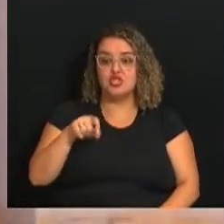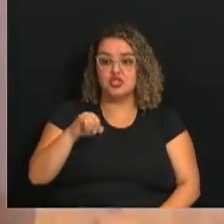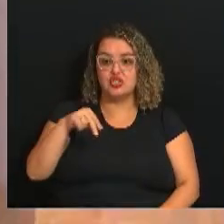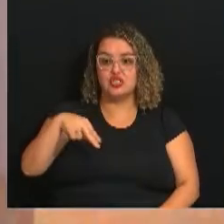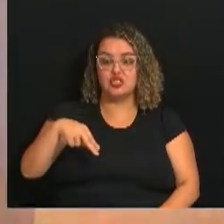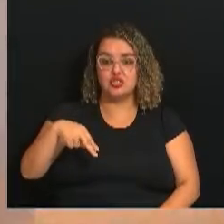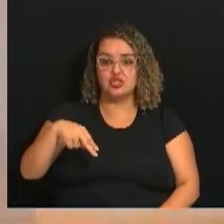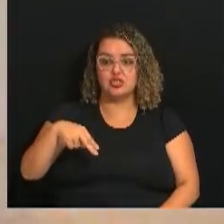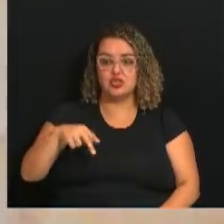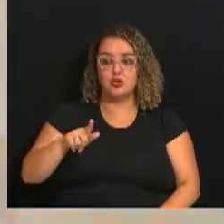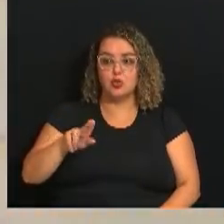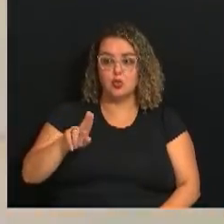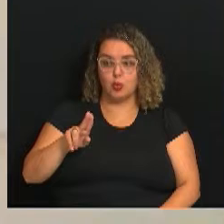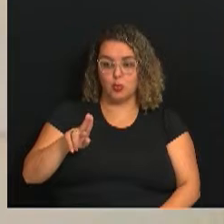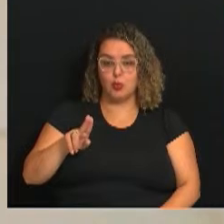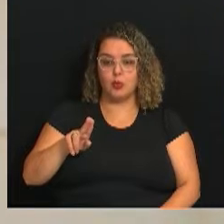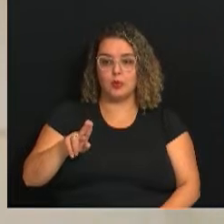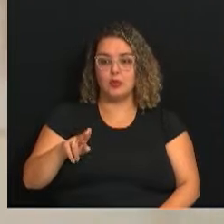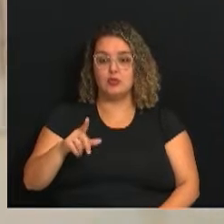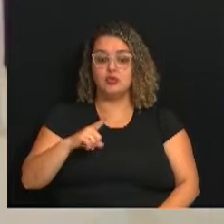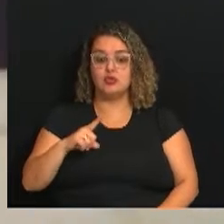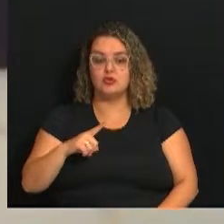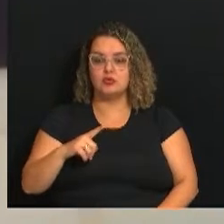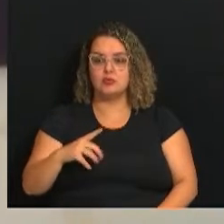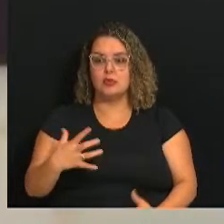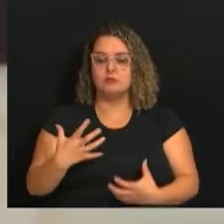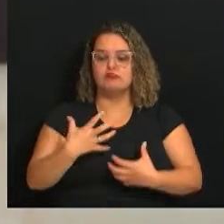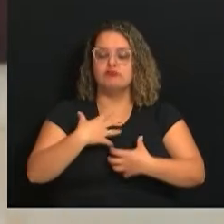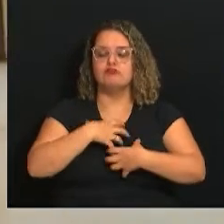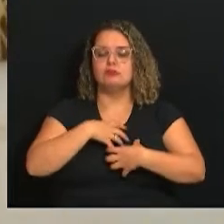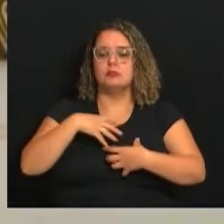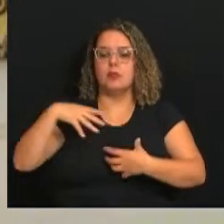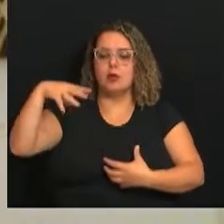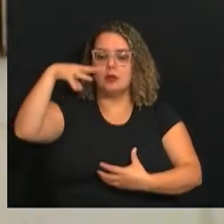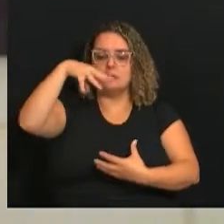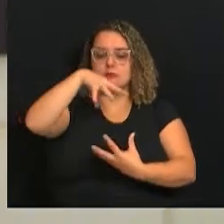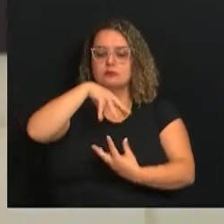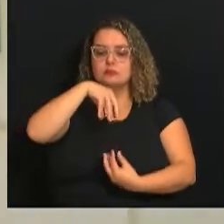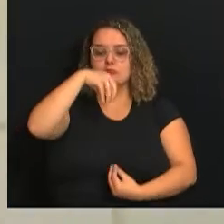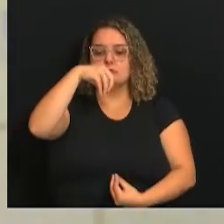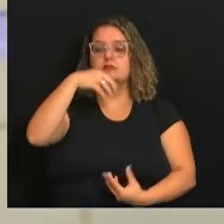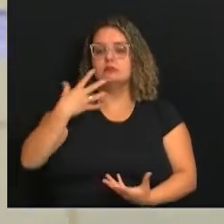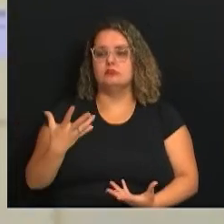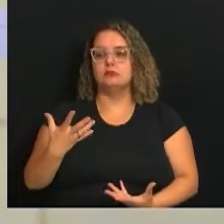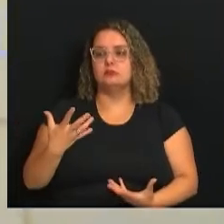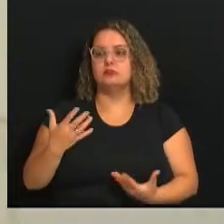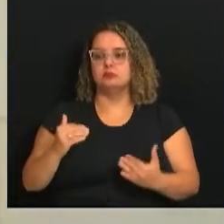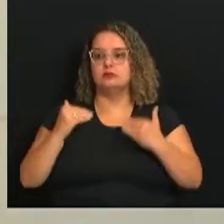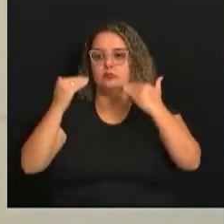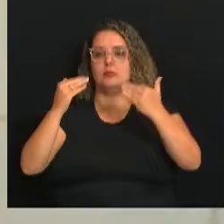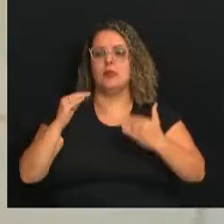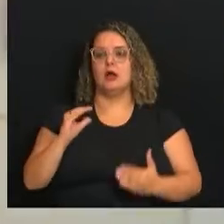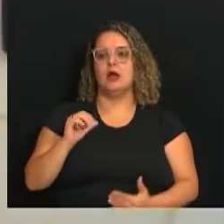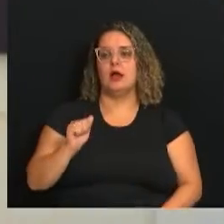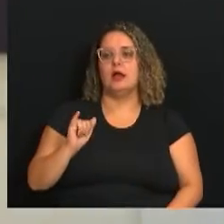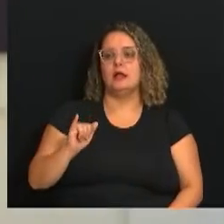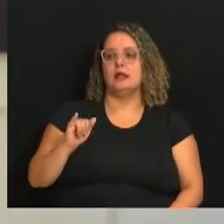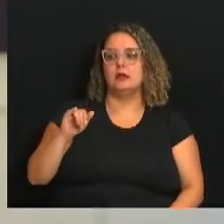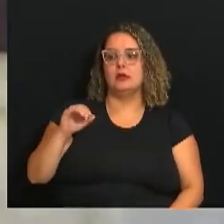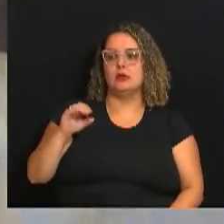Estúdio Lumumba, produtora do Núcleo Coletivo das Artes, e ao meu irmão, Sander Lumumba, também sócio do Estúdio